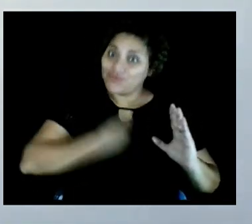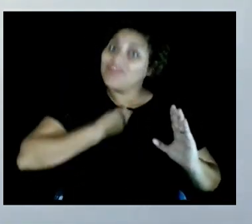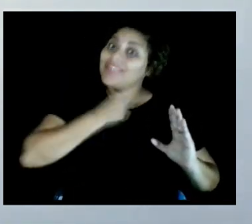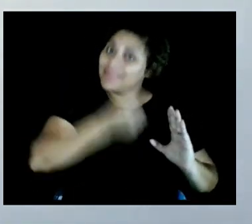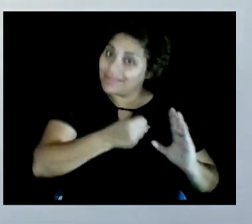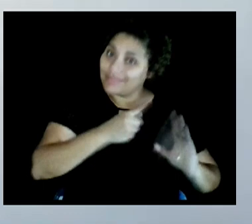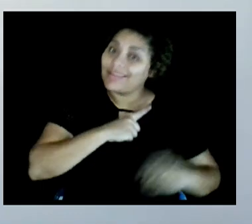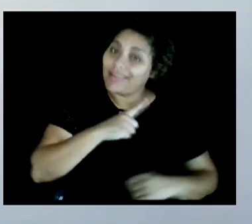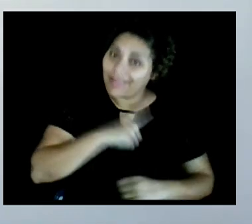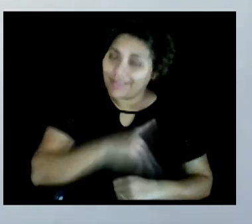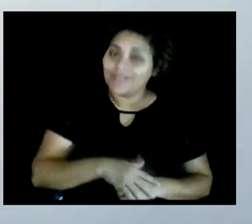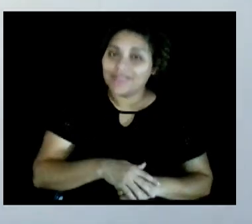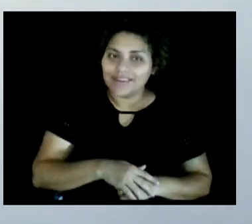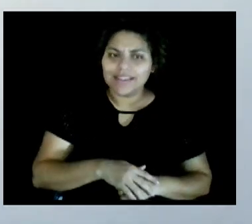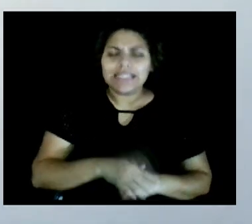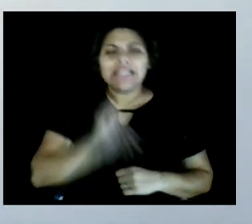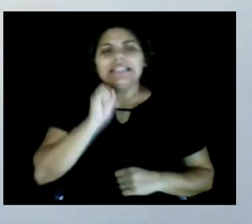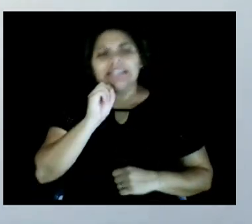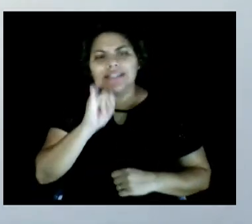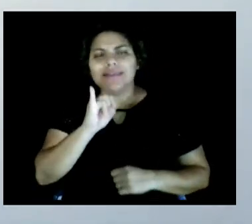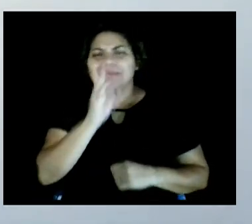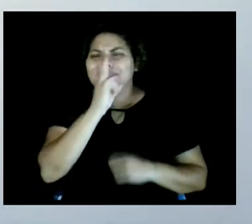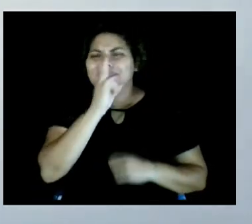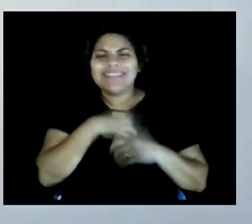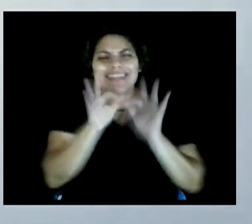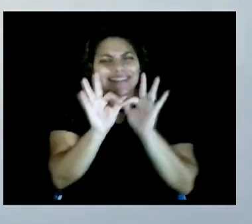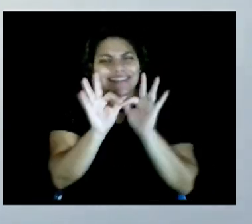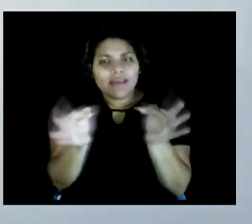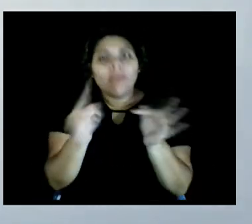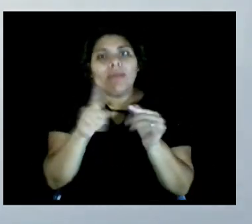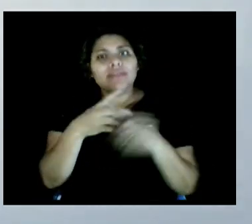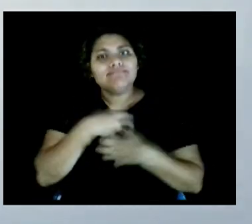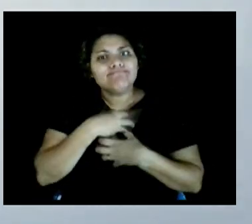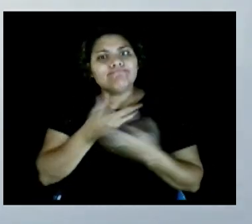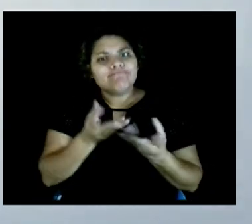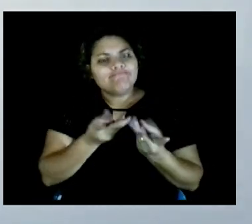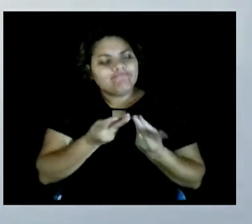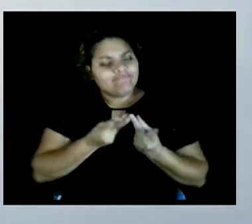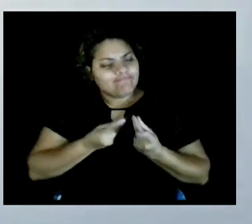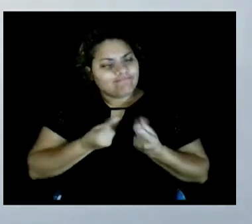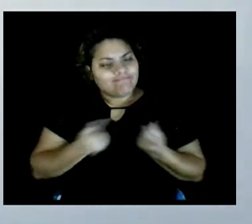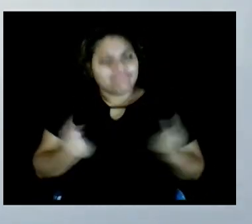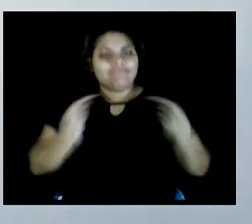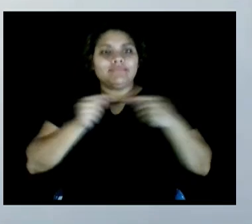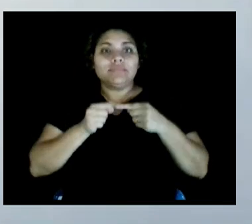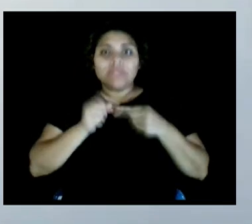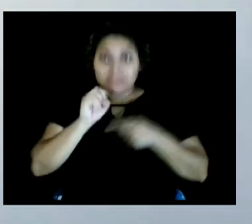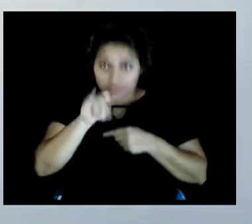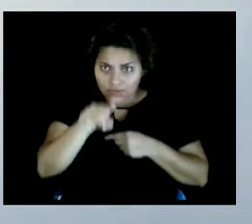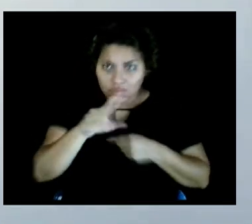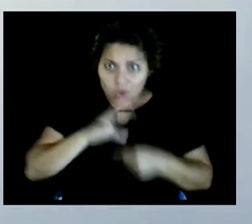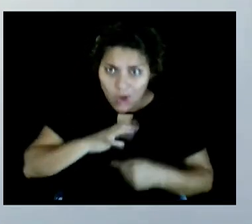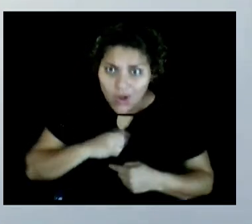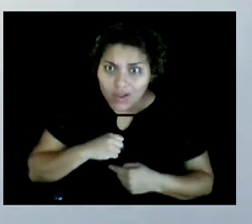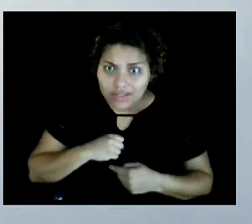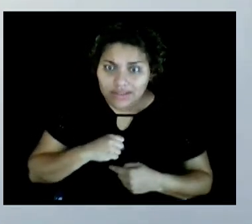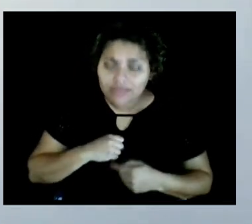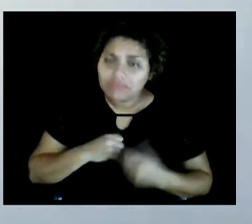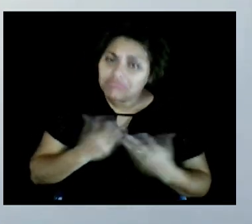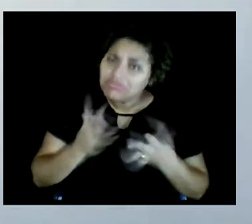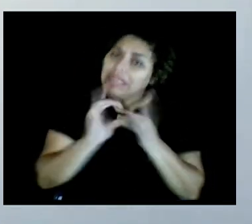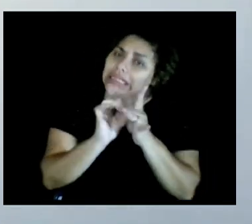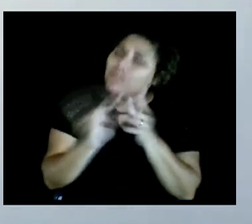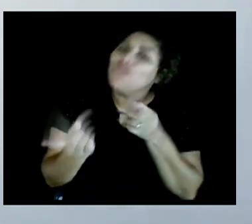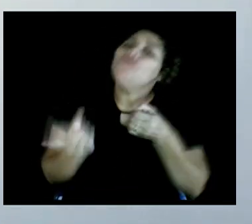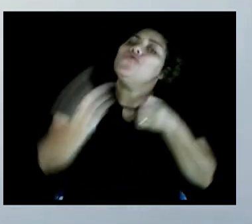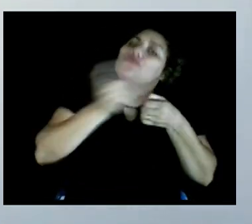fizer sentido para a pessoa, retomar, às vezes, diante daquilo que ela está buscando para a vida dela, algumas coisas que